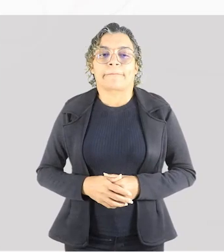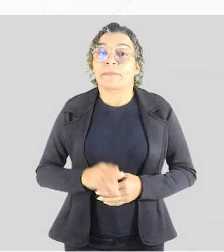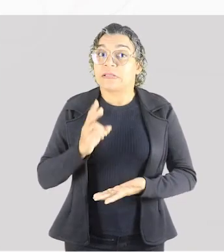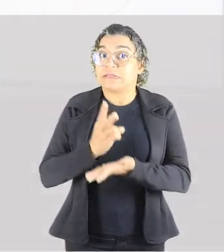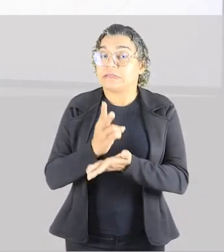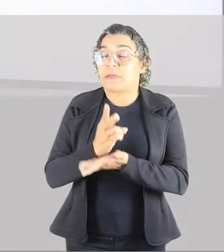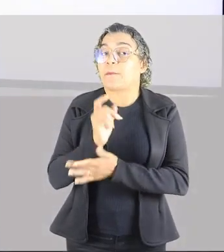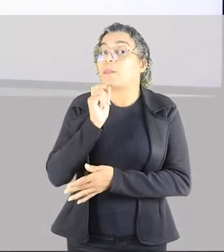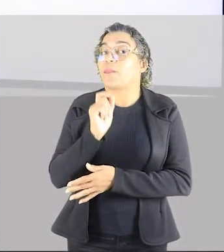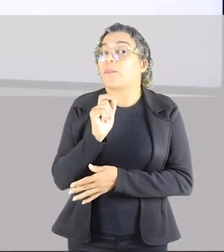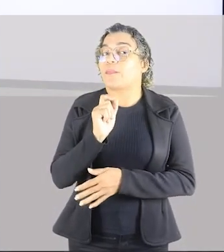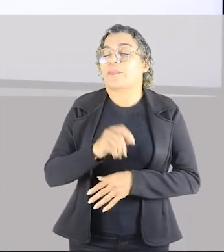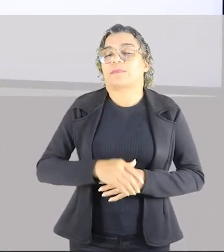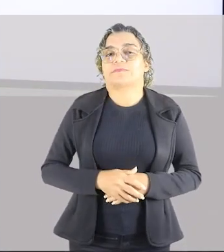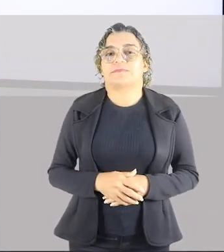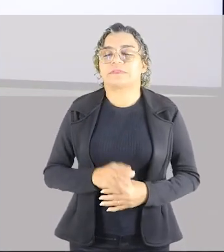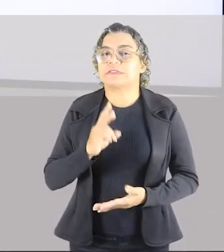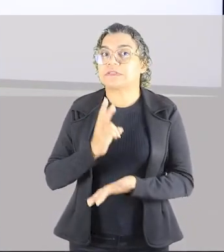Sempre